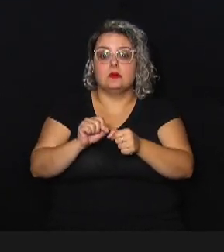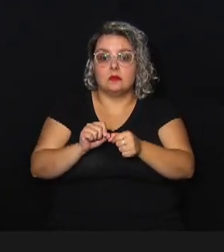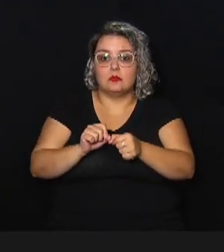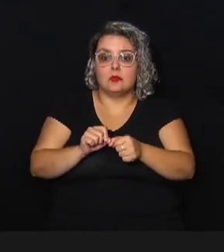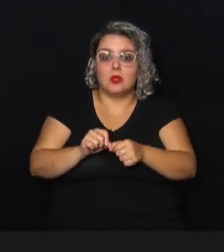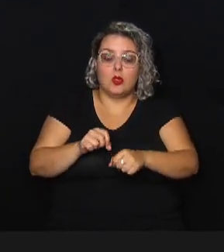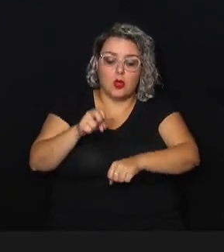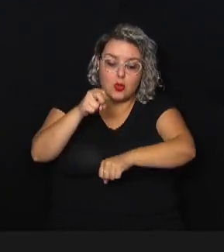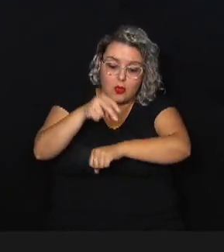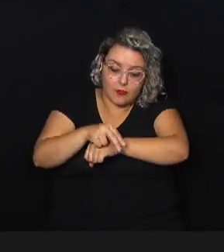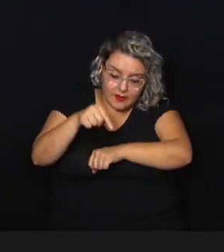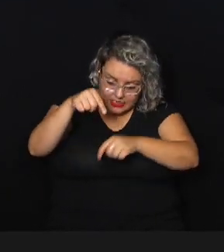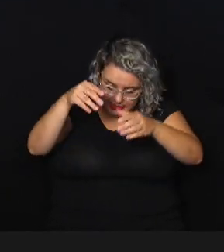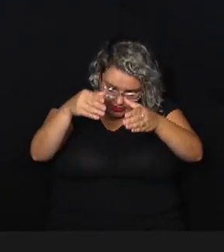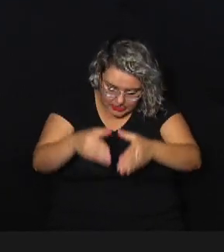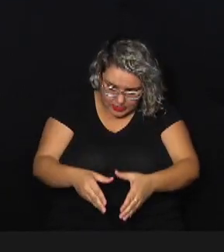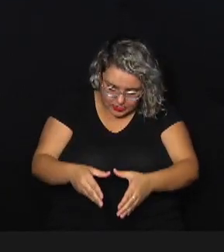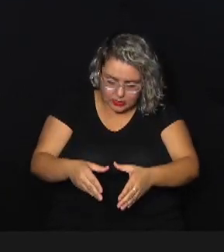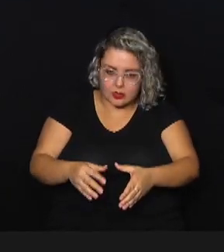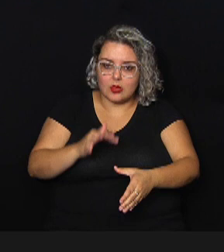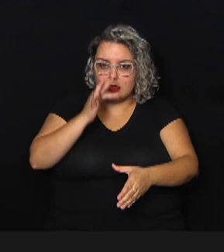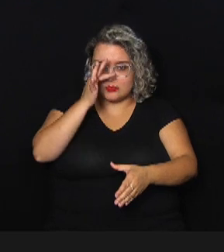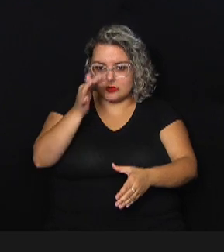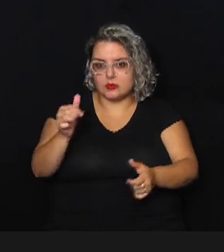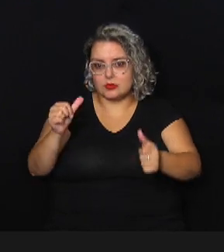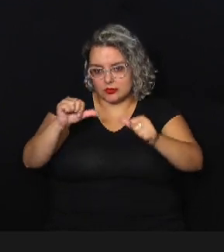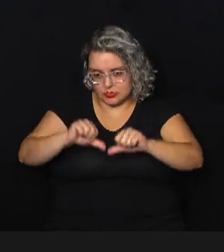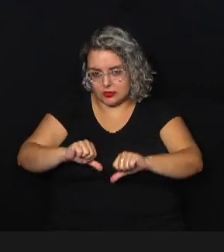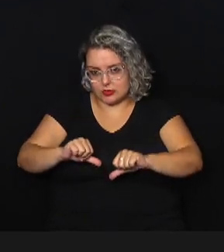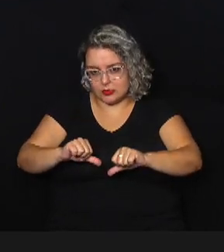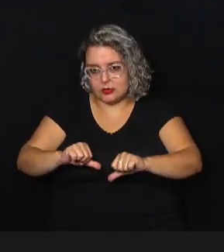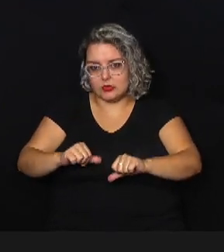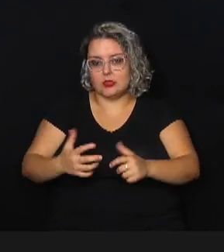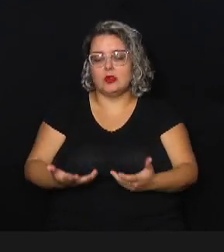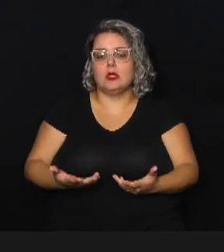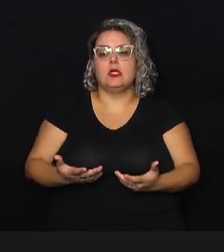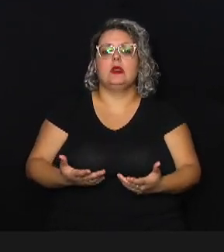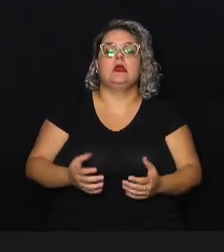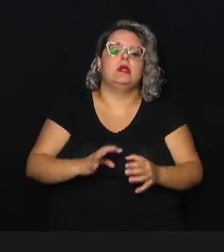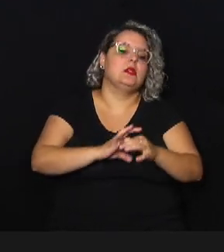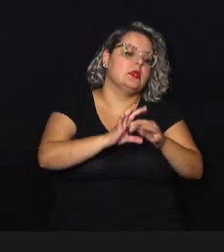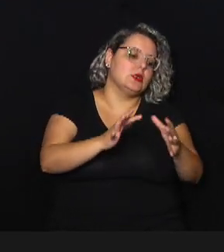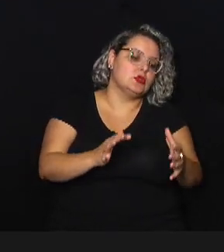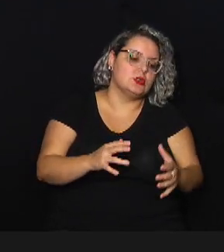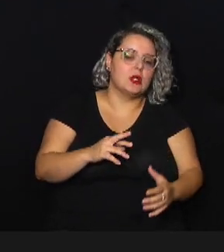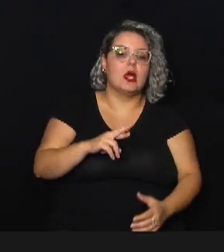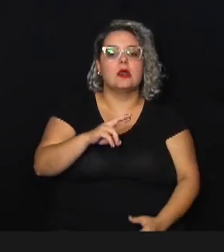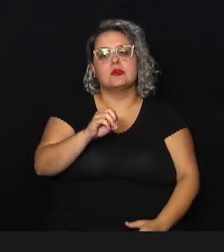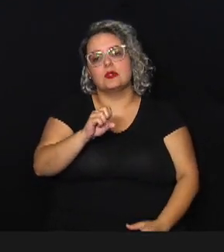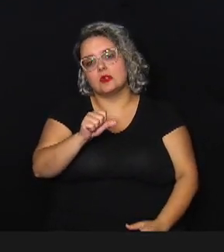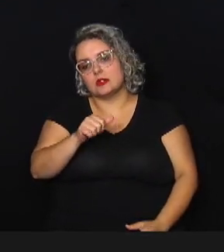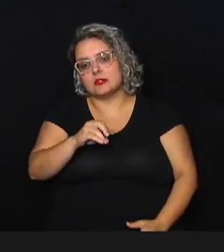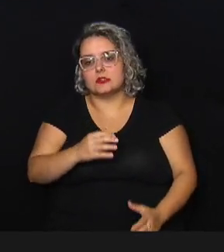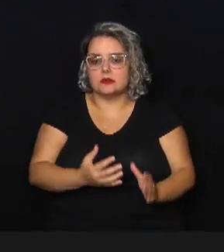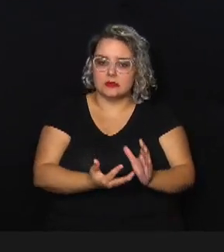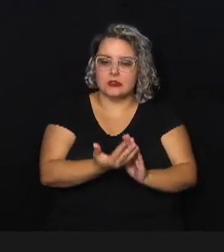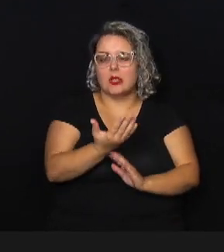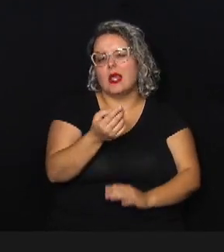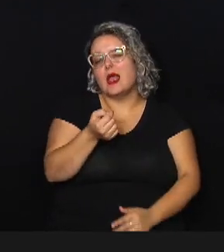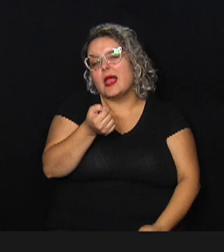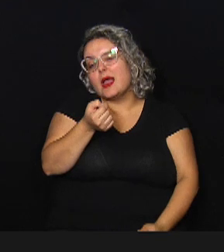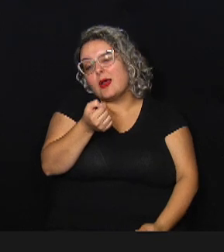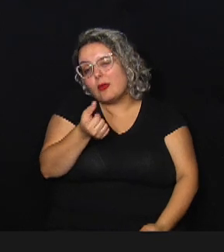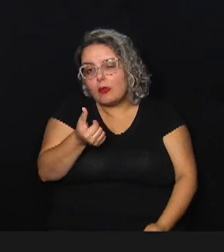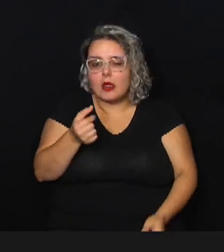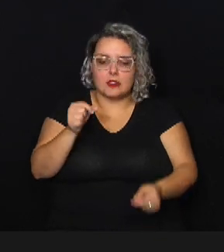para que mate as flores doentes, para depois só as rosas crescerem. É quase isso aí que a gente